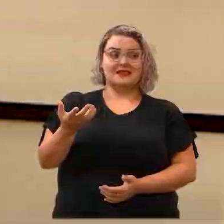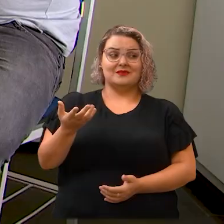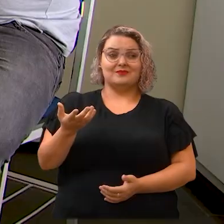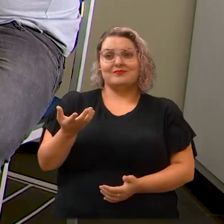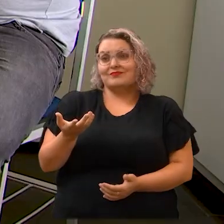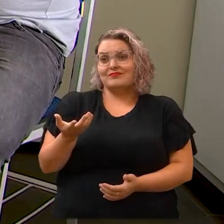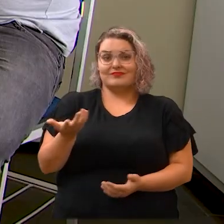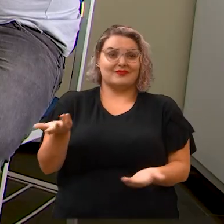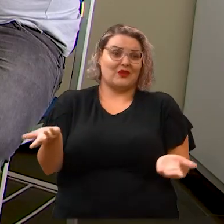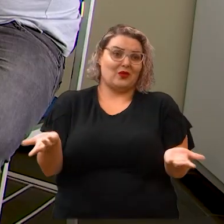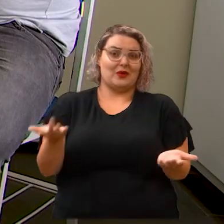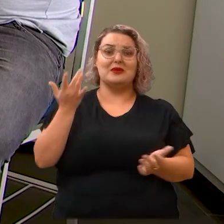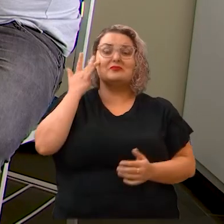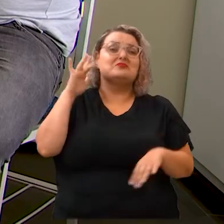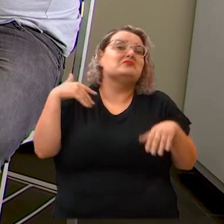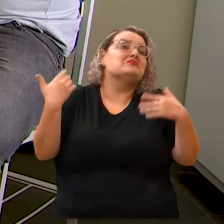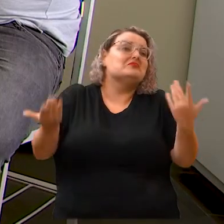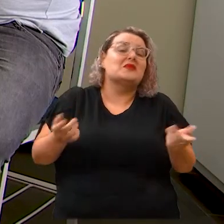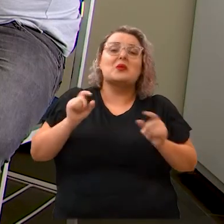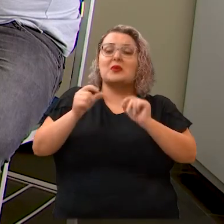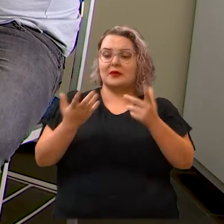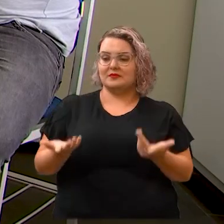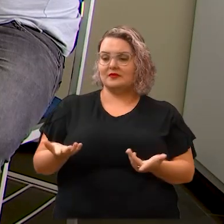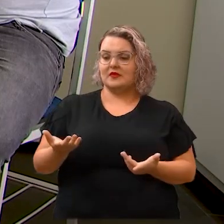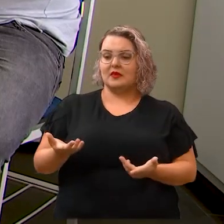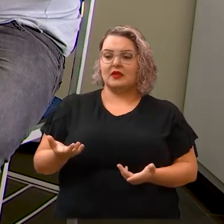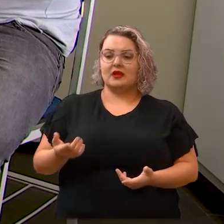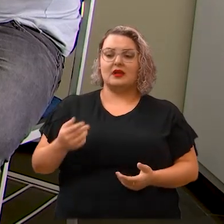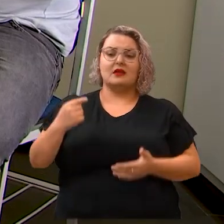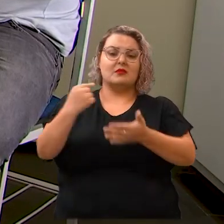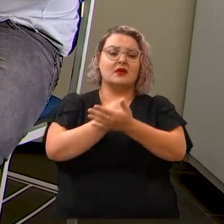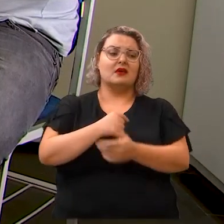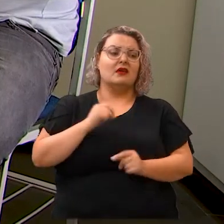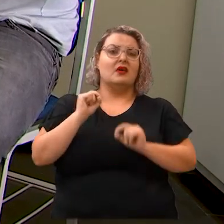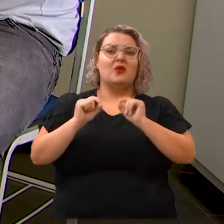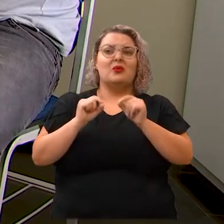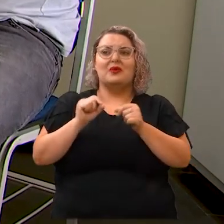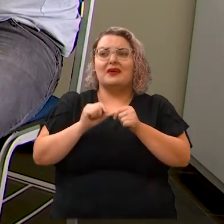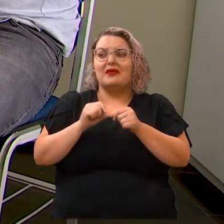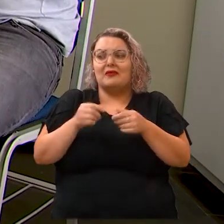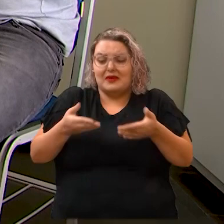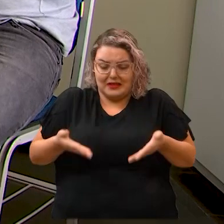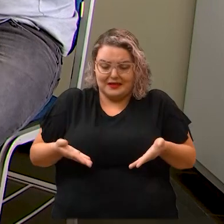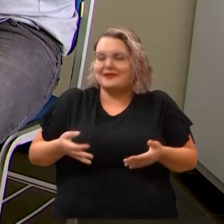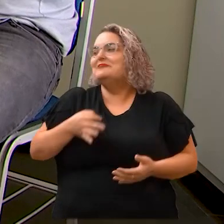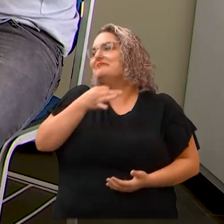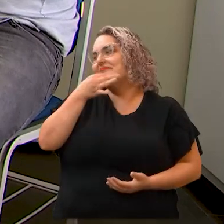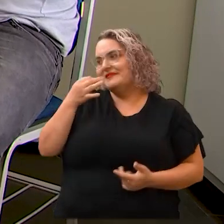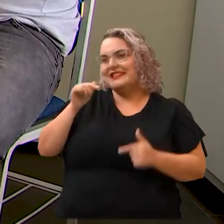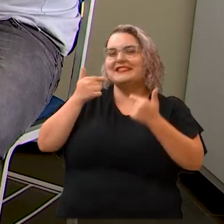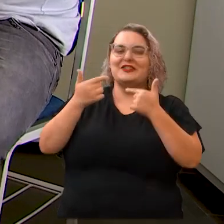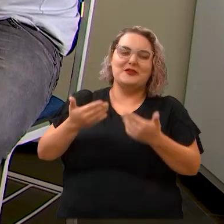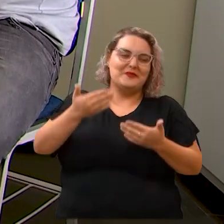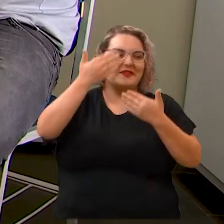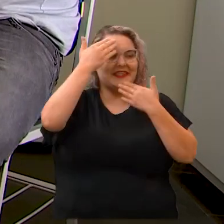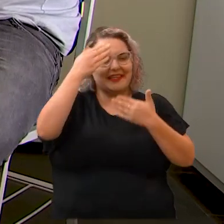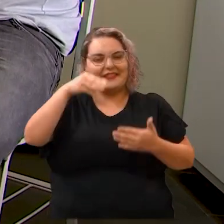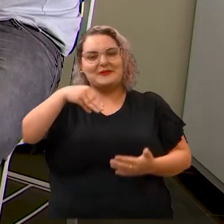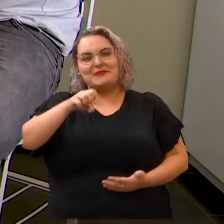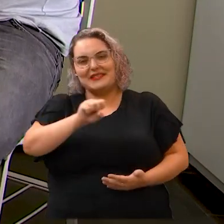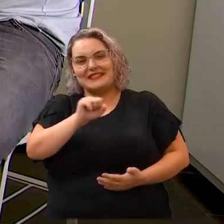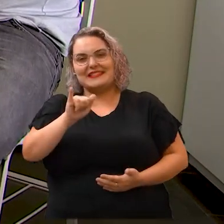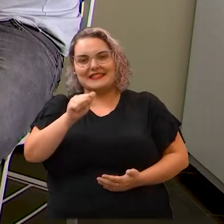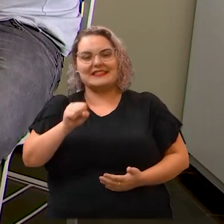sabe né não tem ideia do que é aquilo que eu tô fazendo aqui hahaha perfeito Obrigado